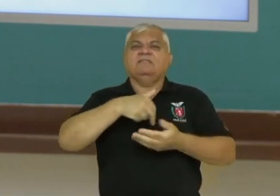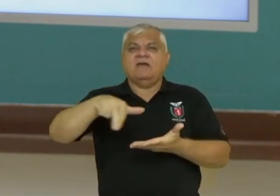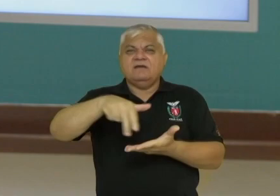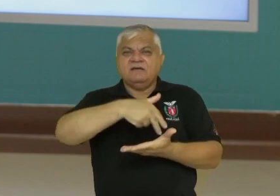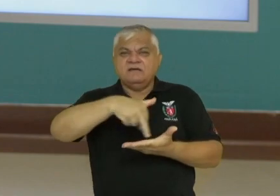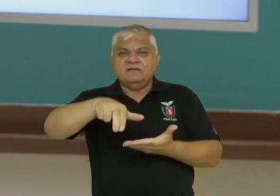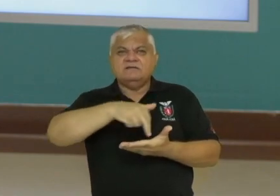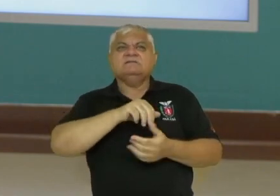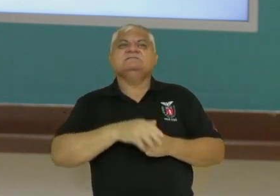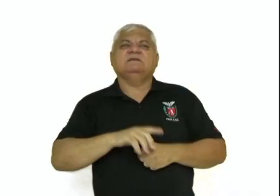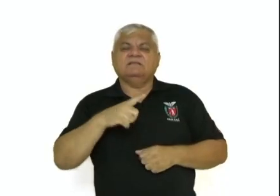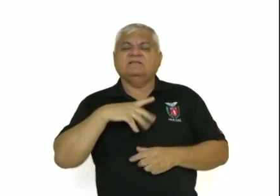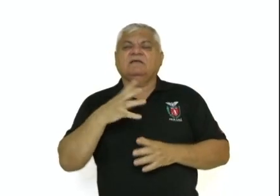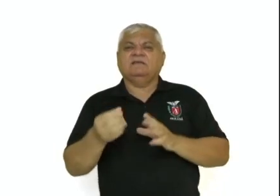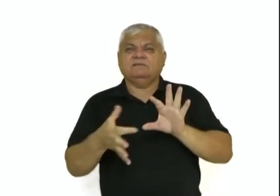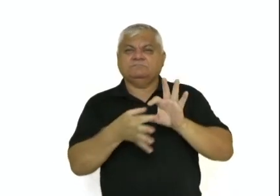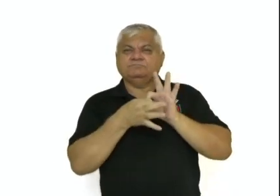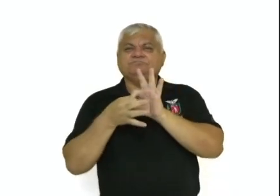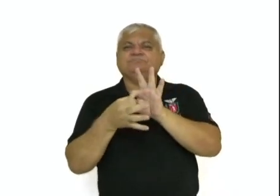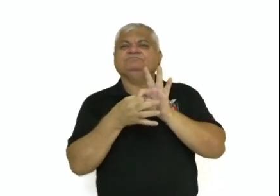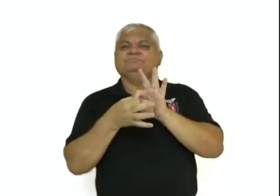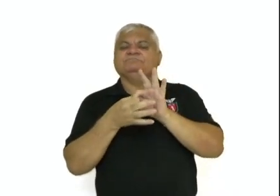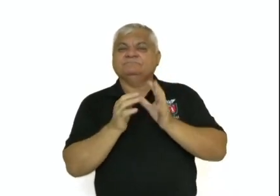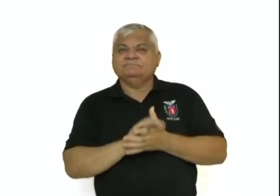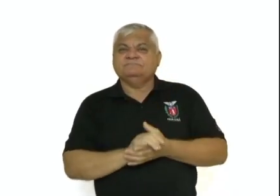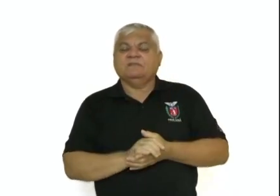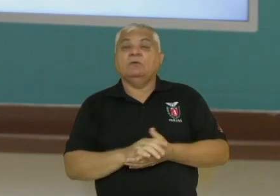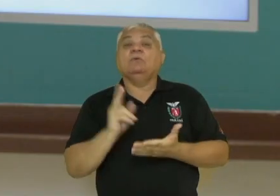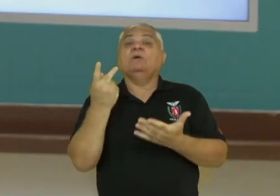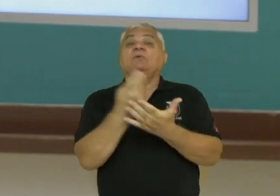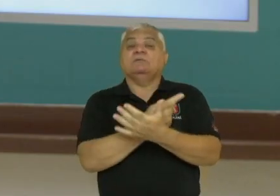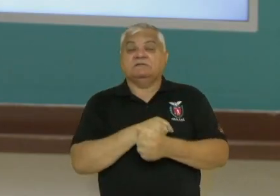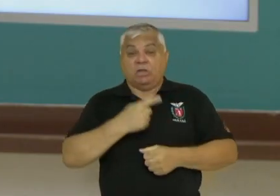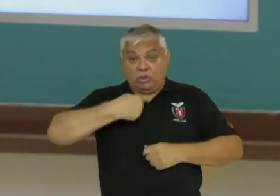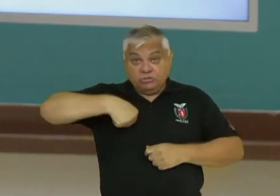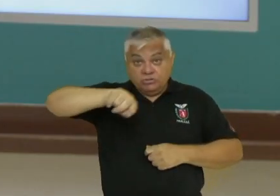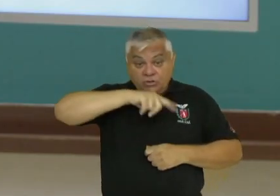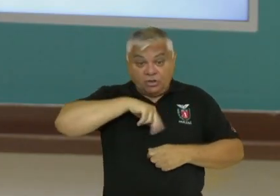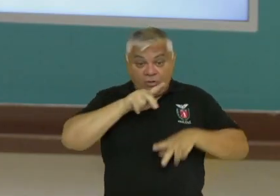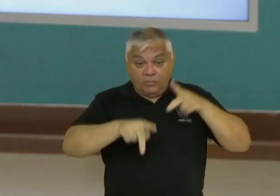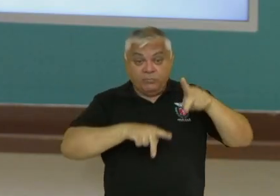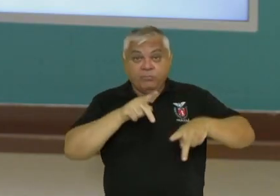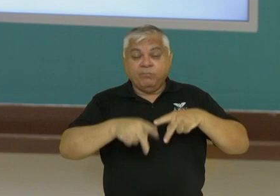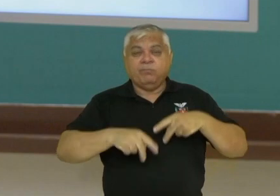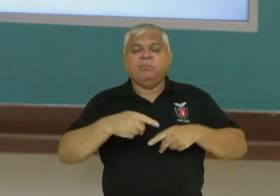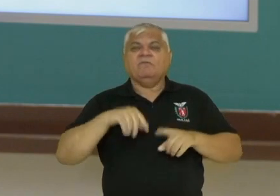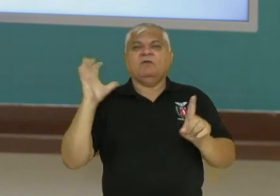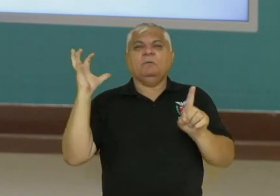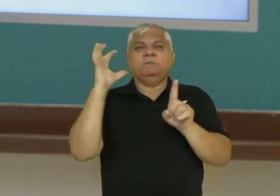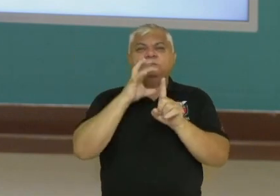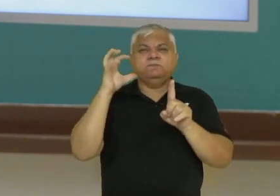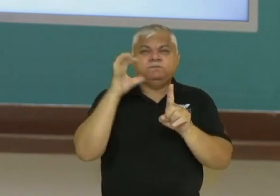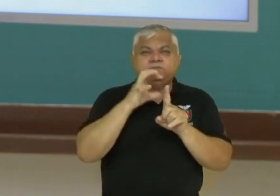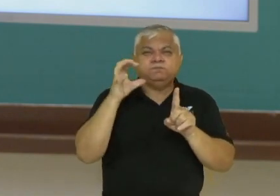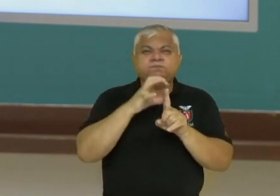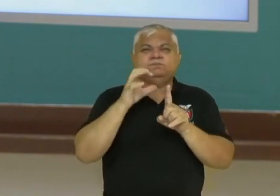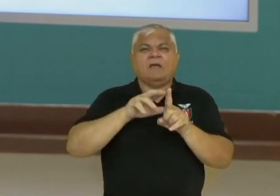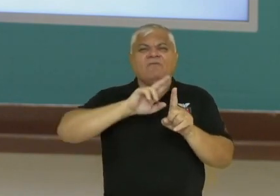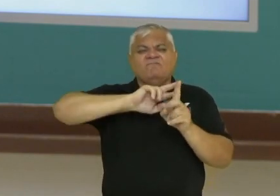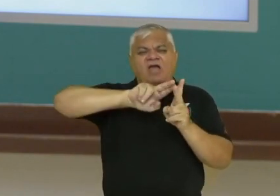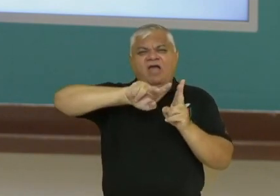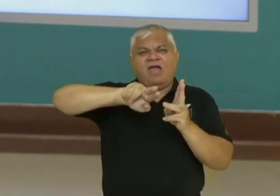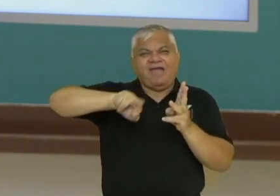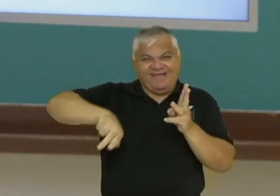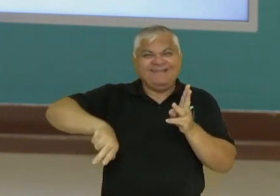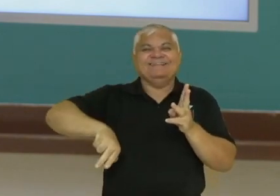danças e melhor forma de integração. Então, o que acontece? Nós somos um povo que sofreu a influência de diversos